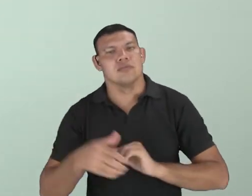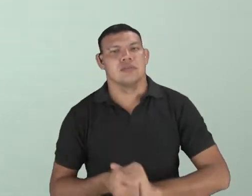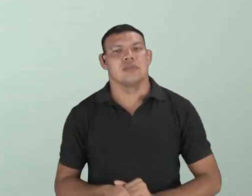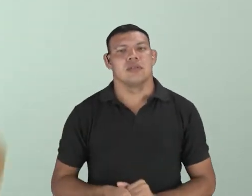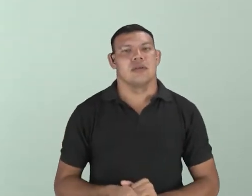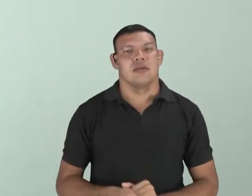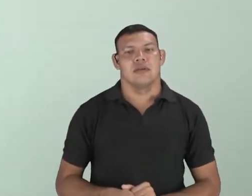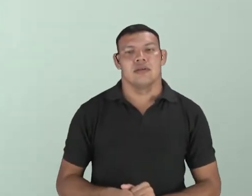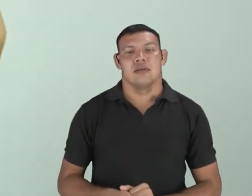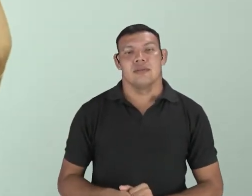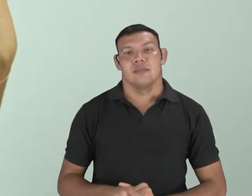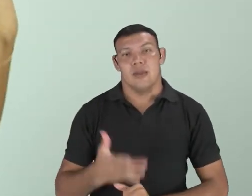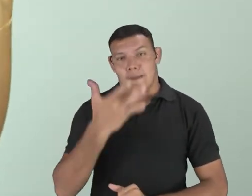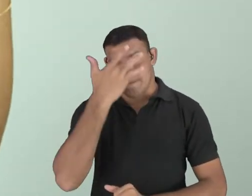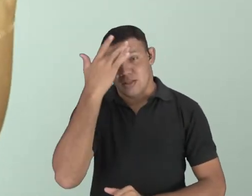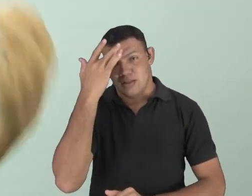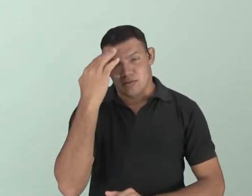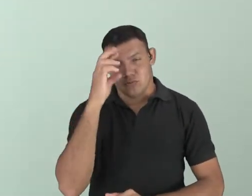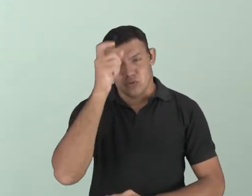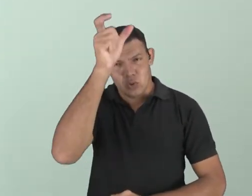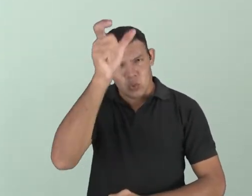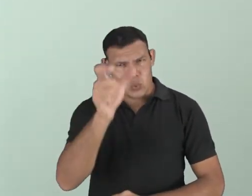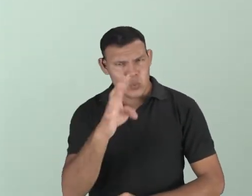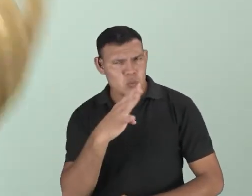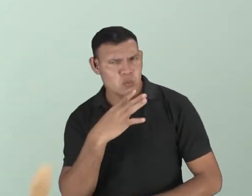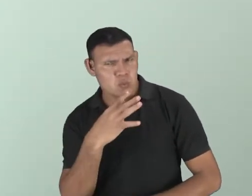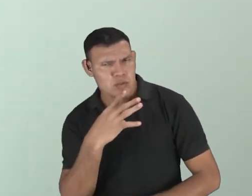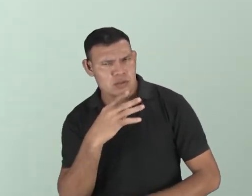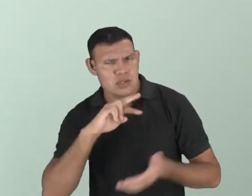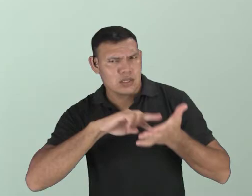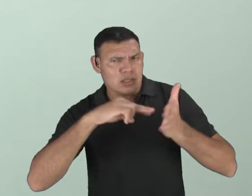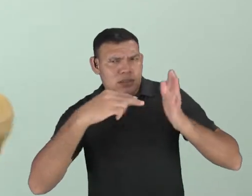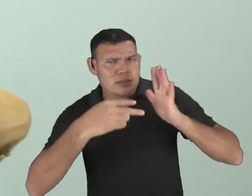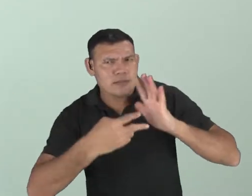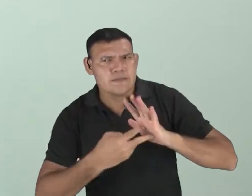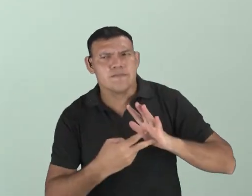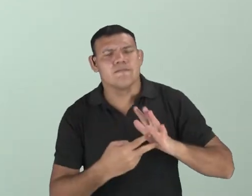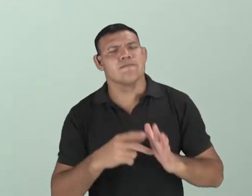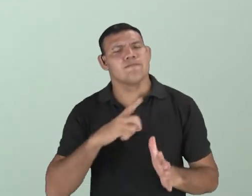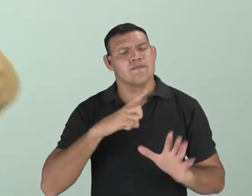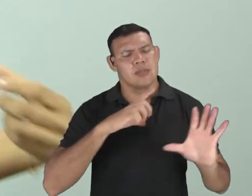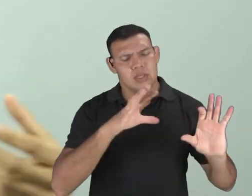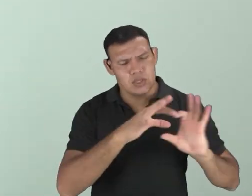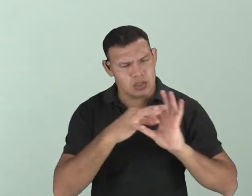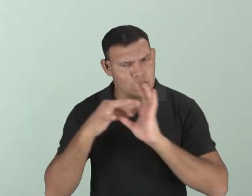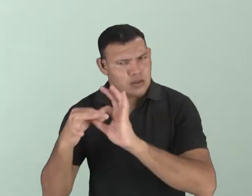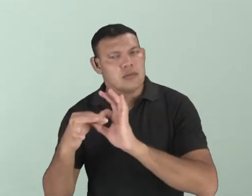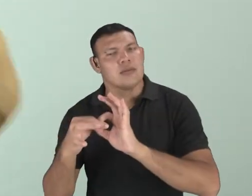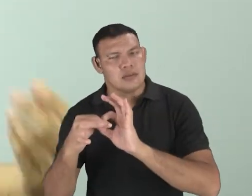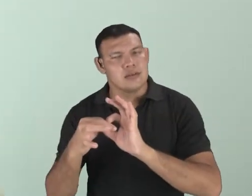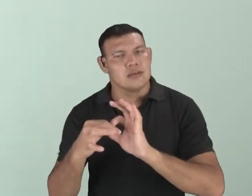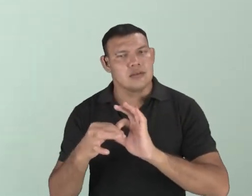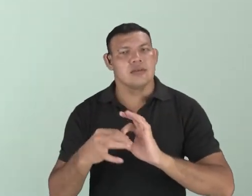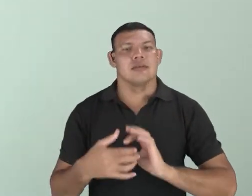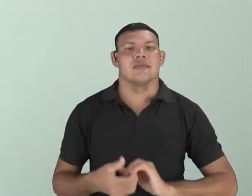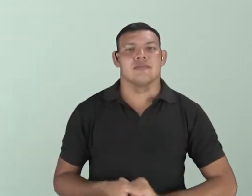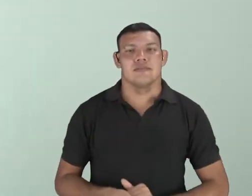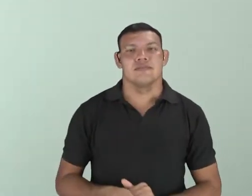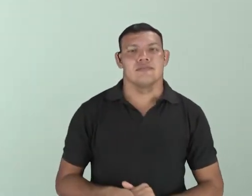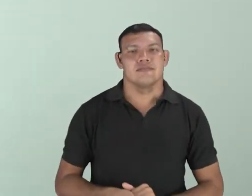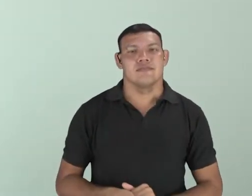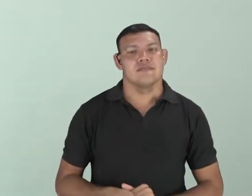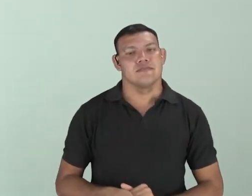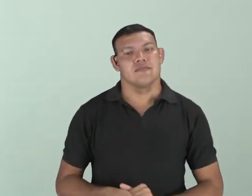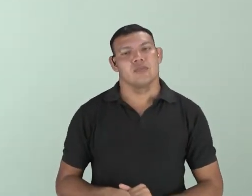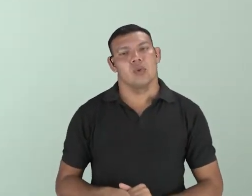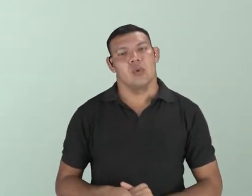escritor, alguém que reconheça realmente o significado, né? Tenha todo um contexto, tenha todo um respaldo